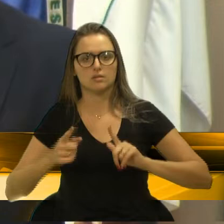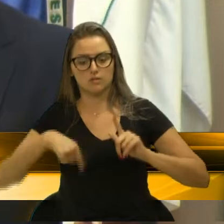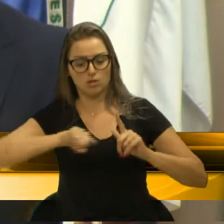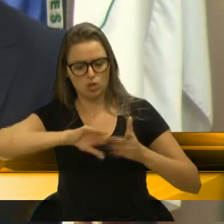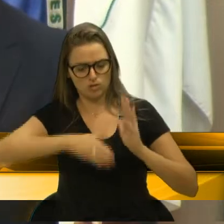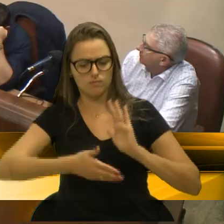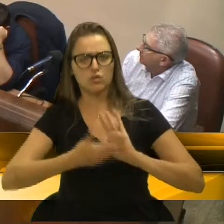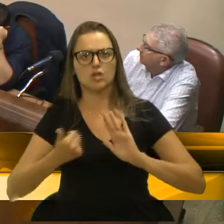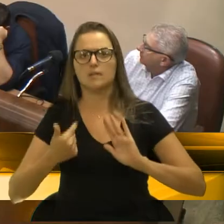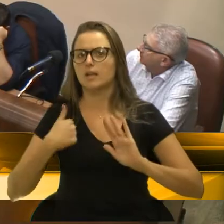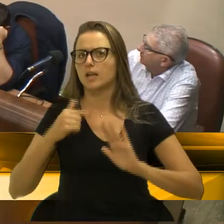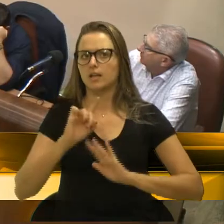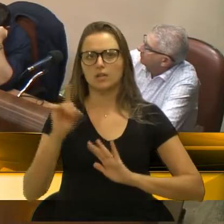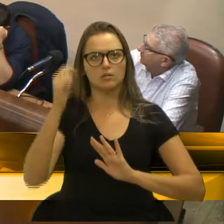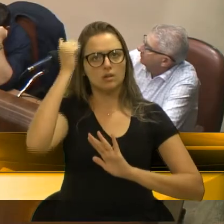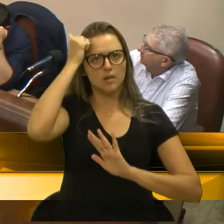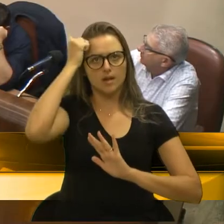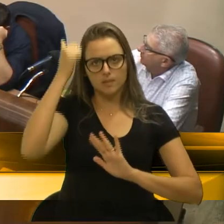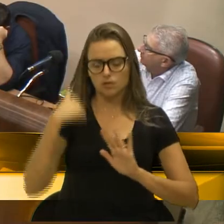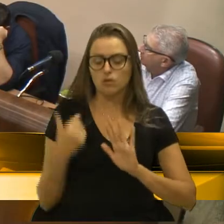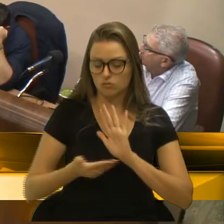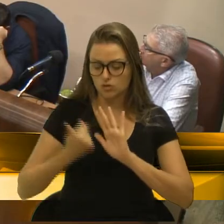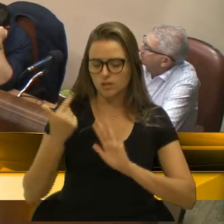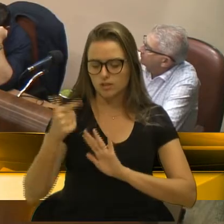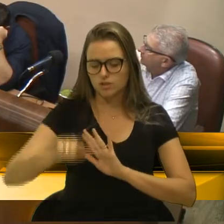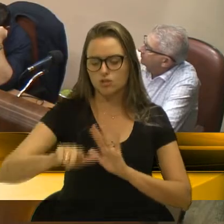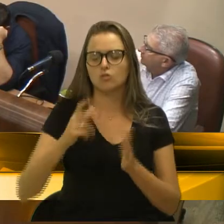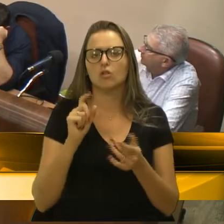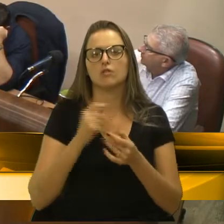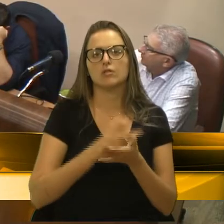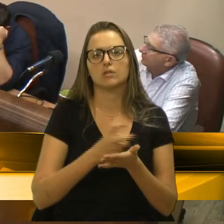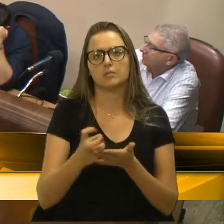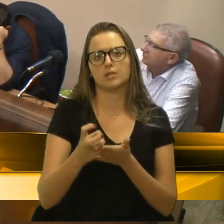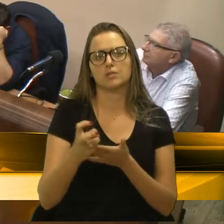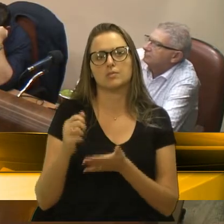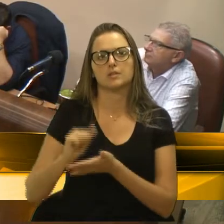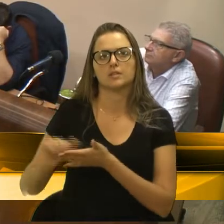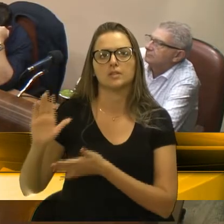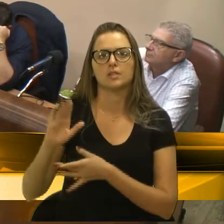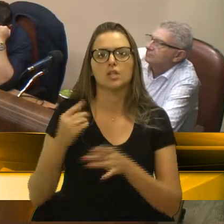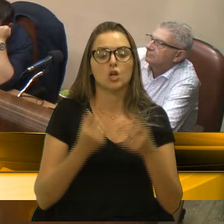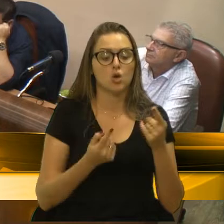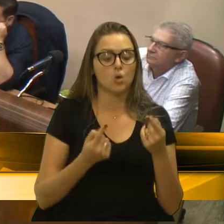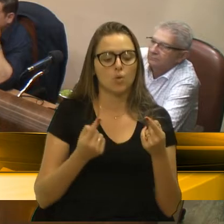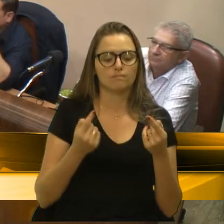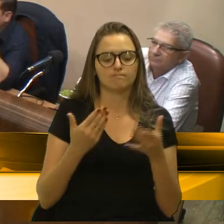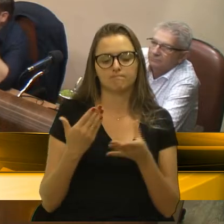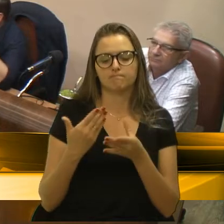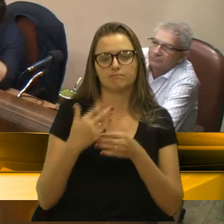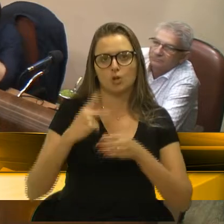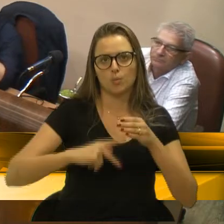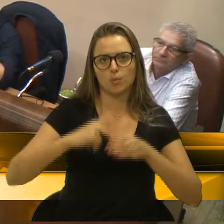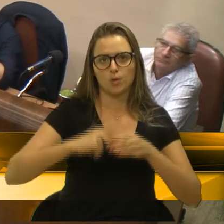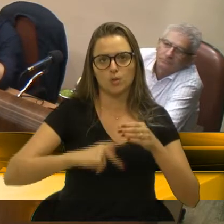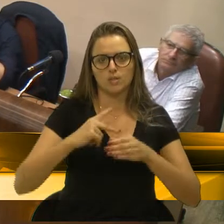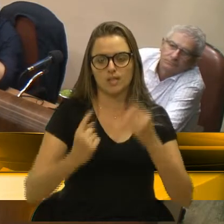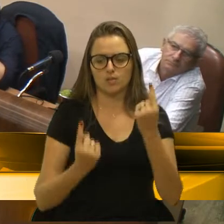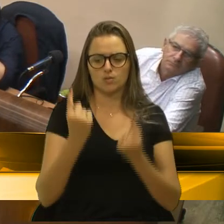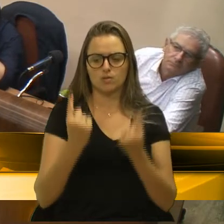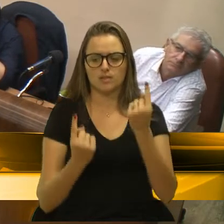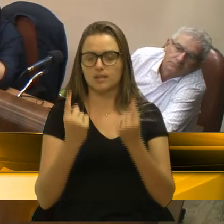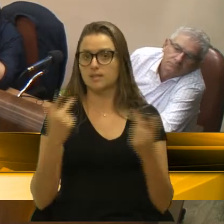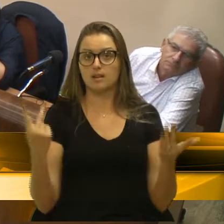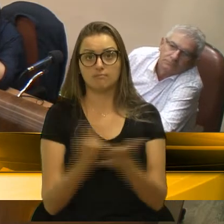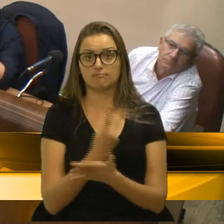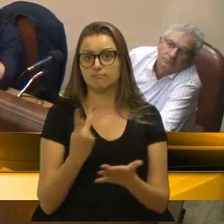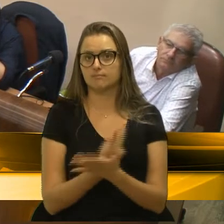e eu não me arrependo, tiraria de novo, porque isso não é gestão. Um processo licitatório completamente irregular.